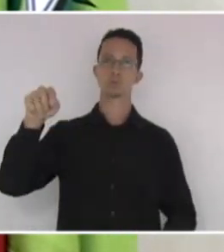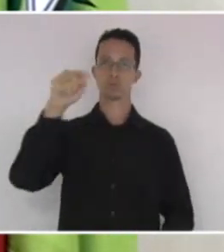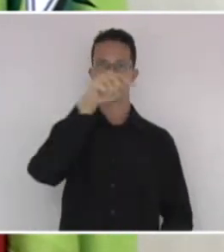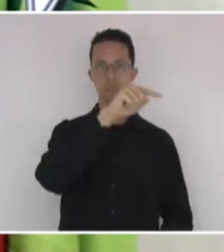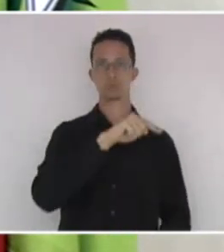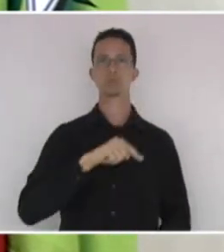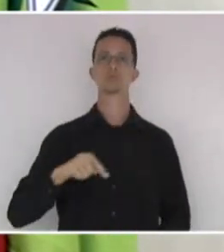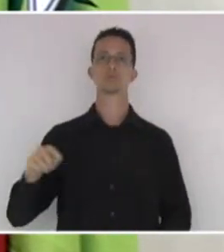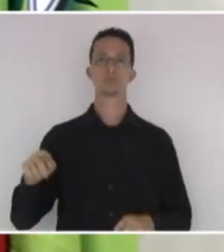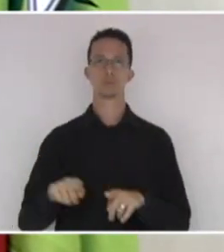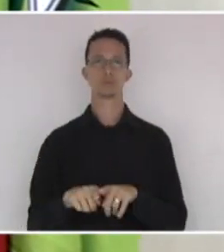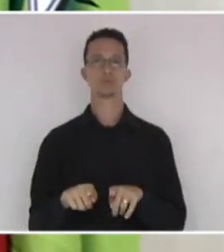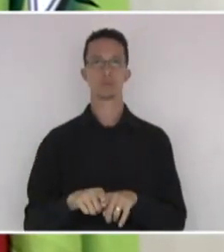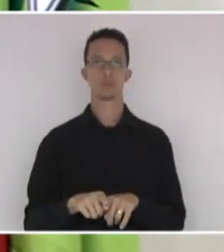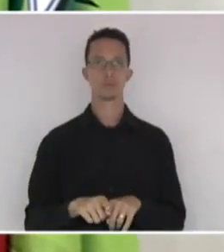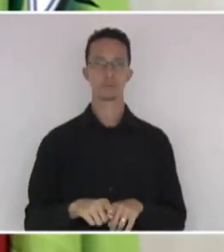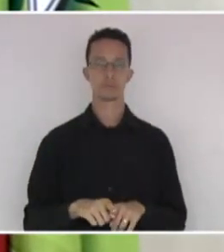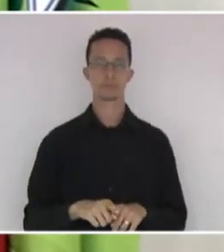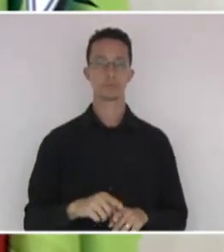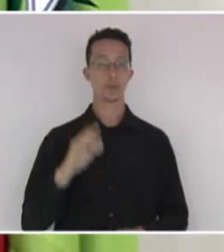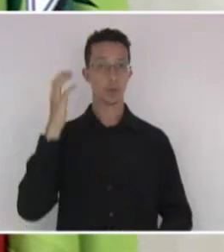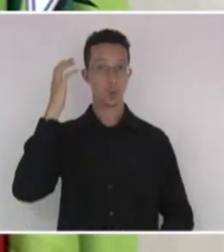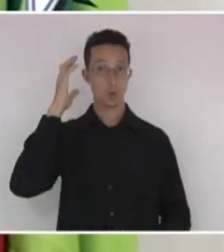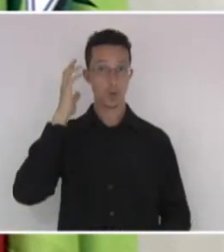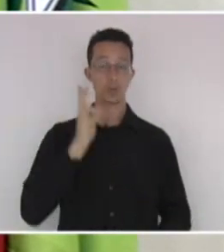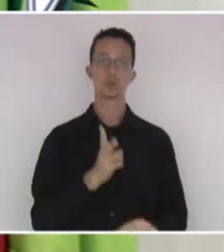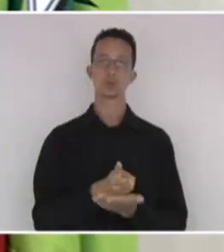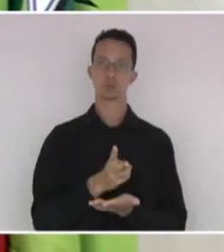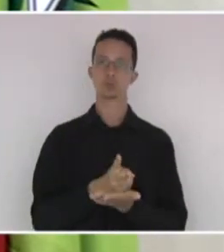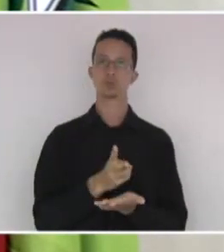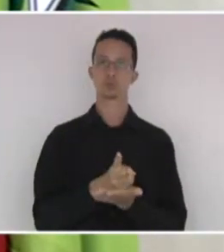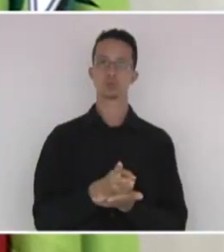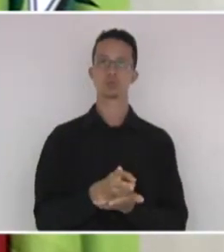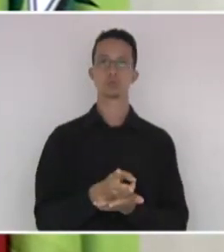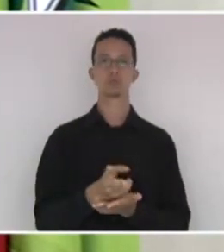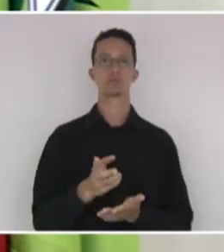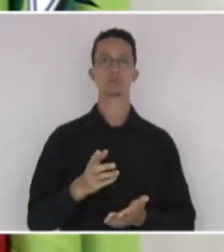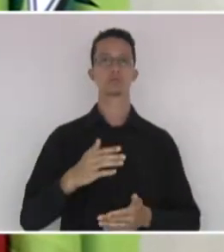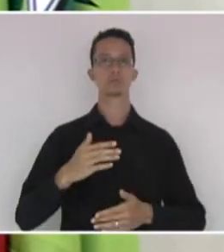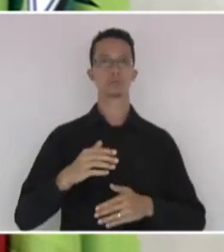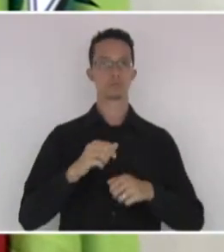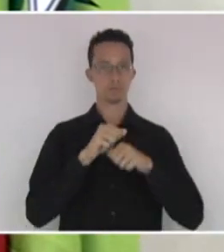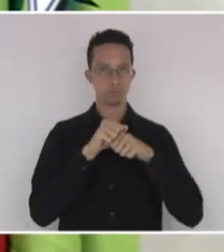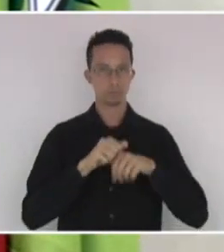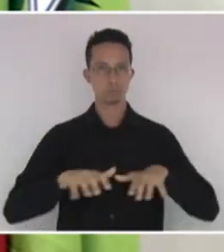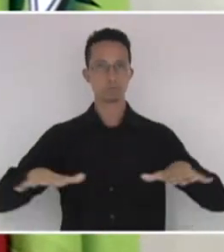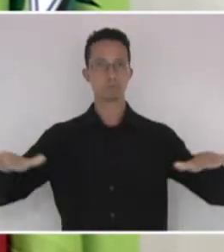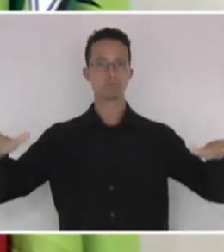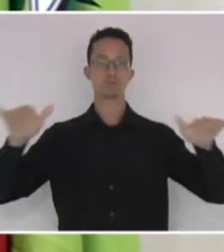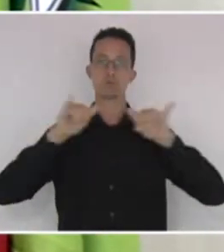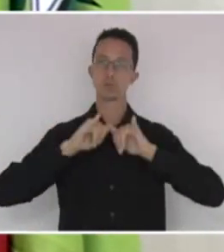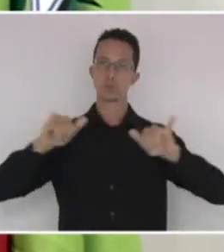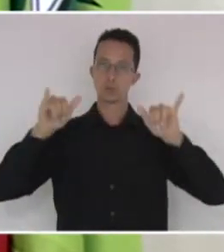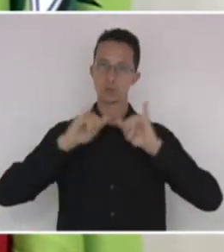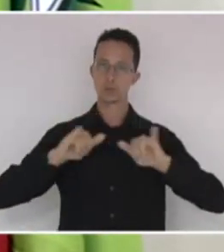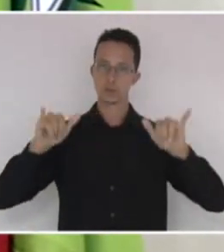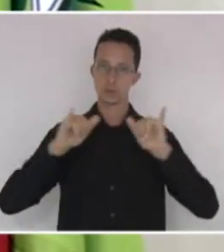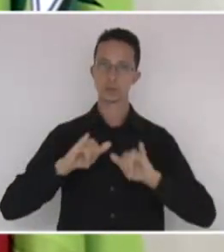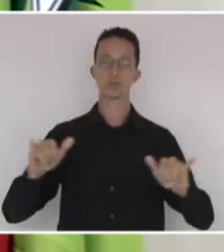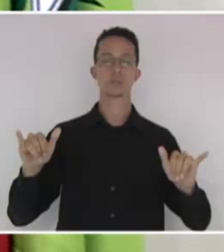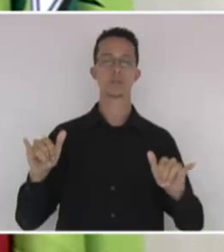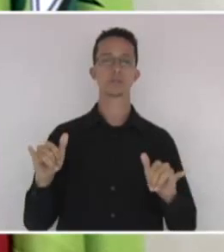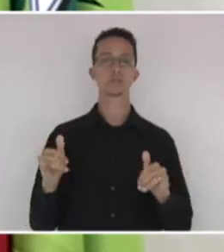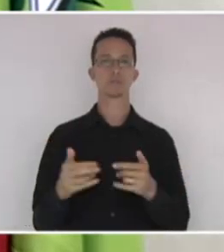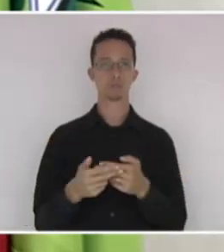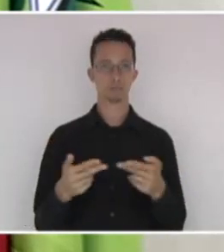a TV, mas o rádio continua desempenhando o seu papel de informar, de entreter, enfim, de